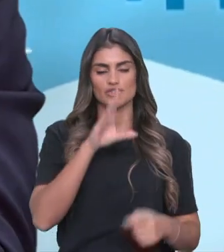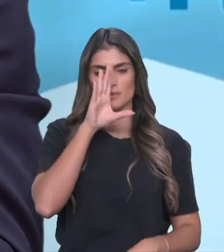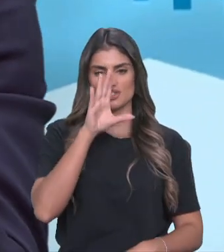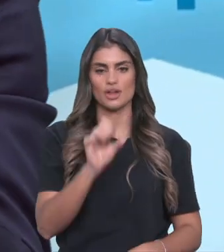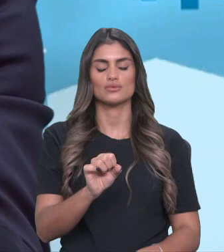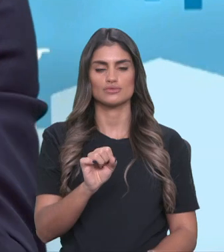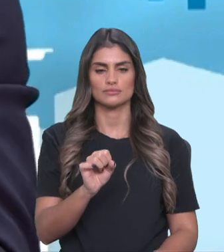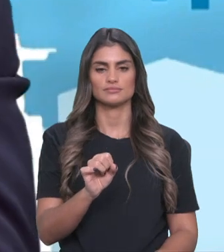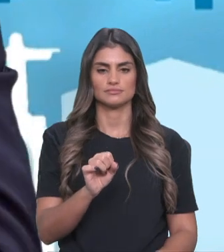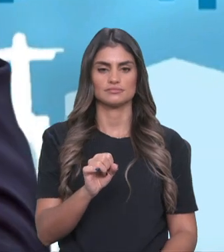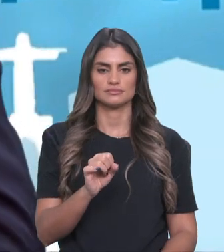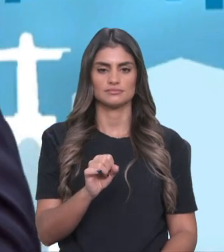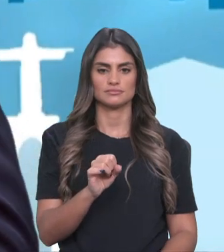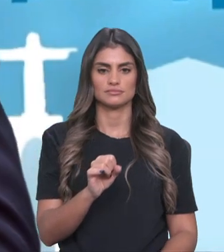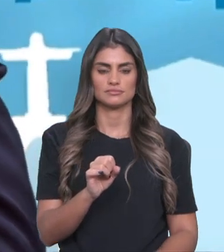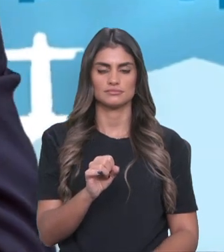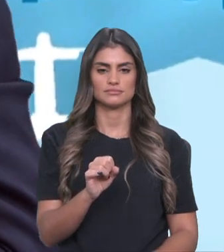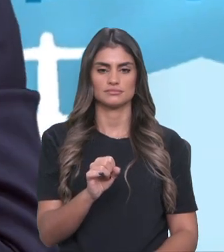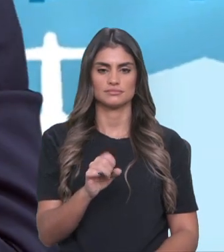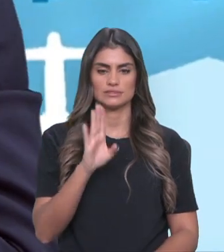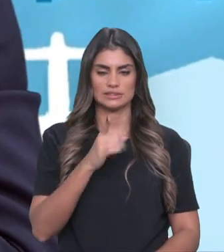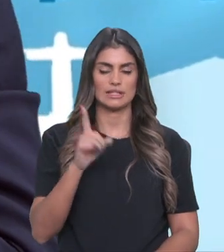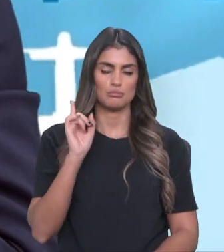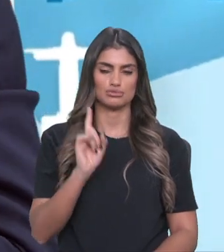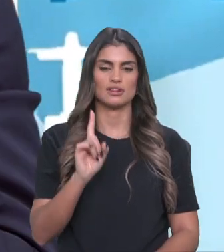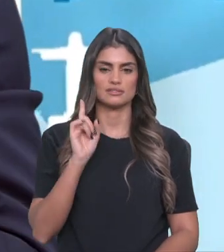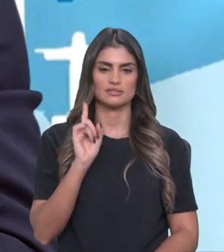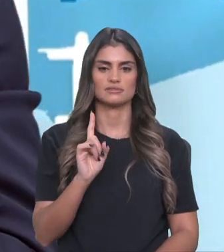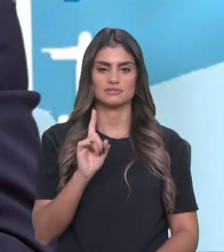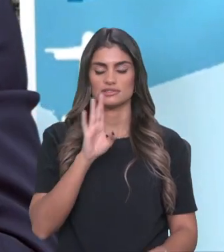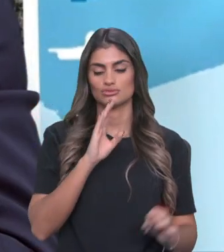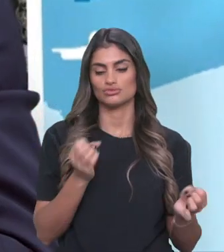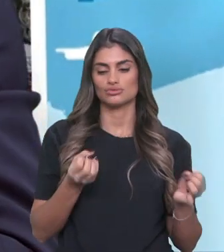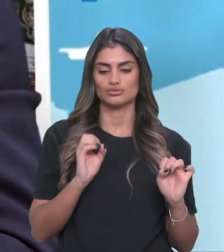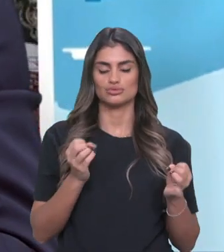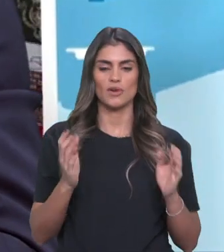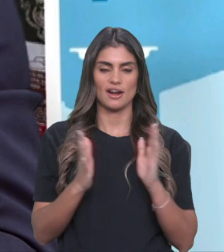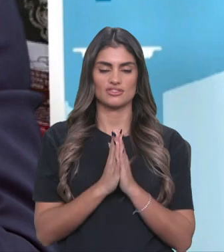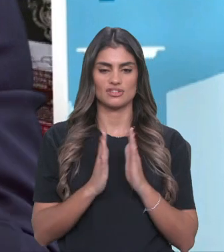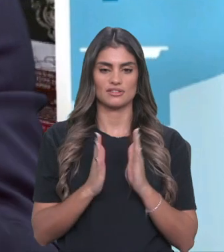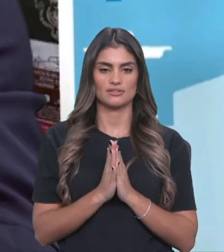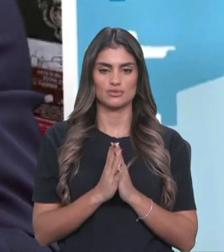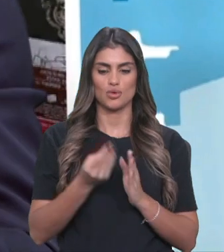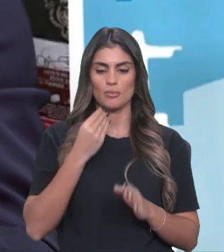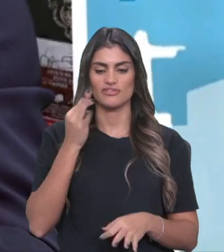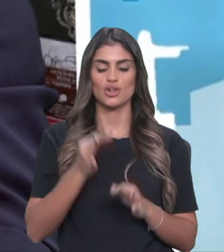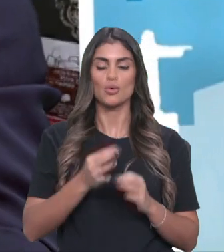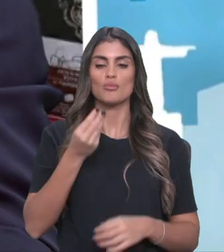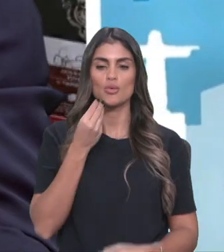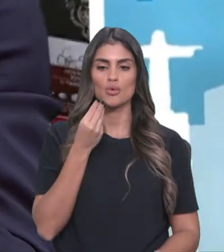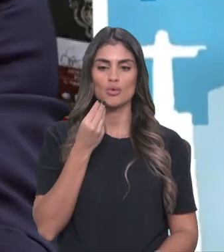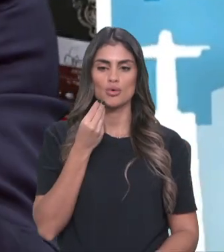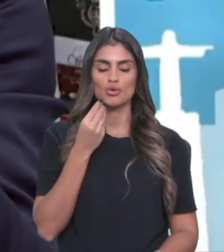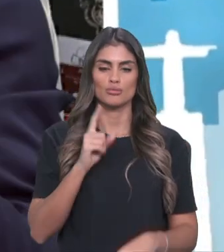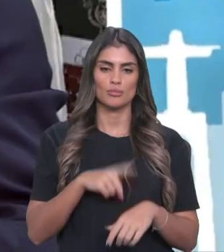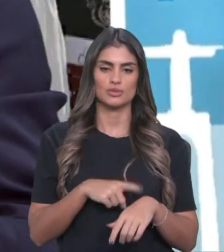que estão em torno da Eucaristia. Se a Eucaristia é vital e sem ela não existe a Igreja, mas como poder celebrá-la numa